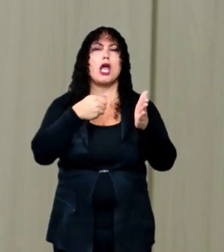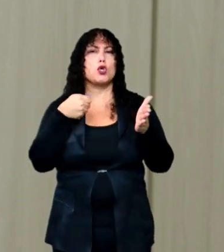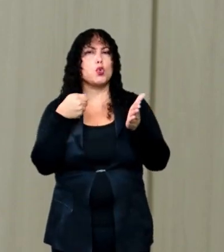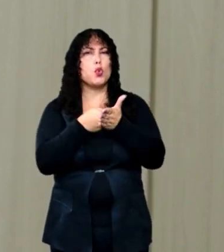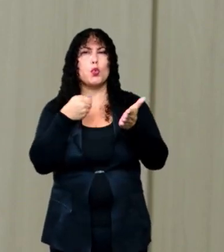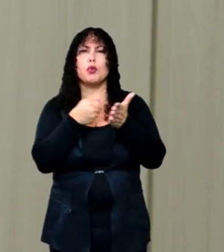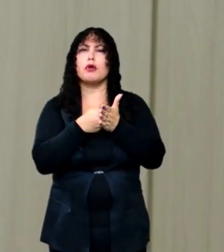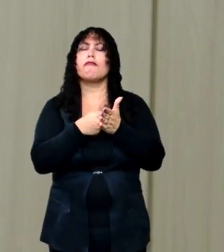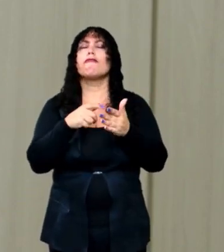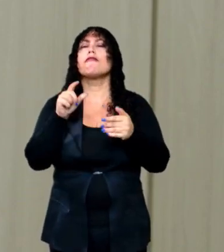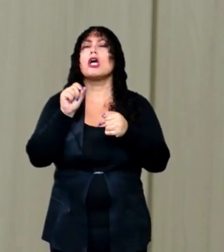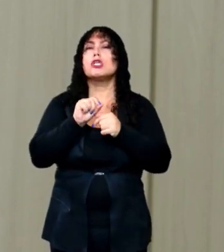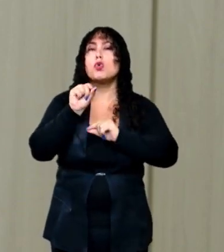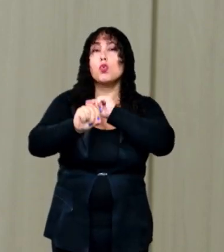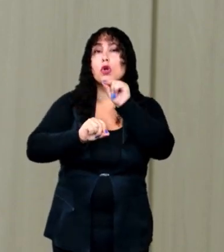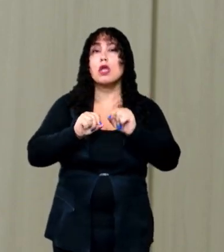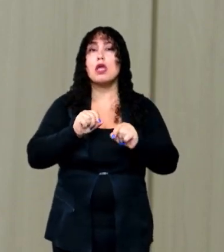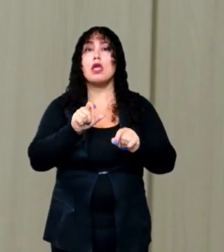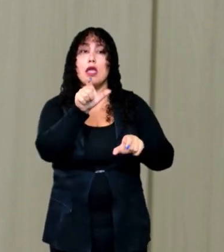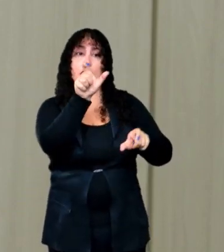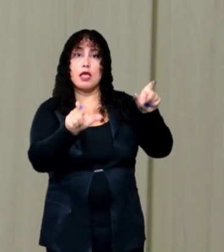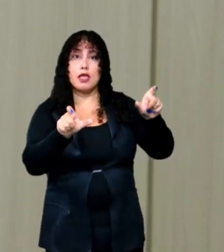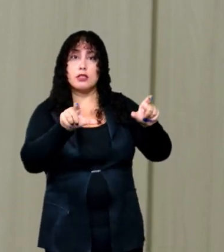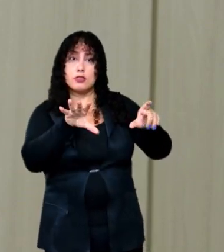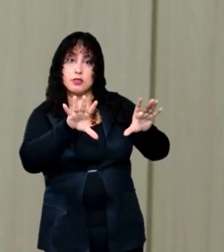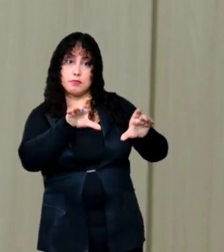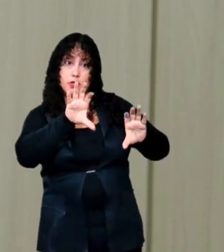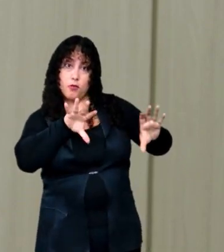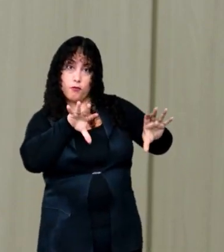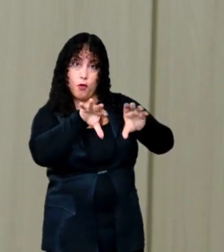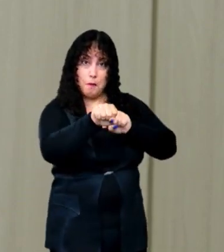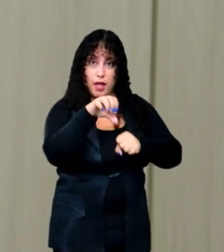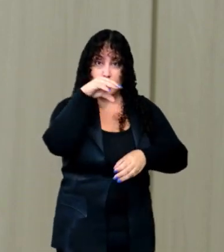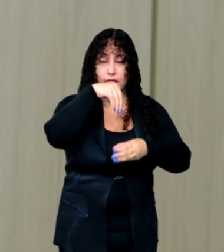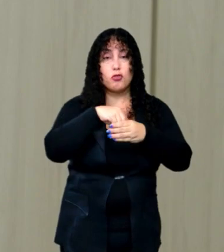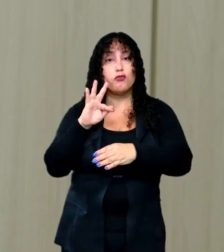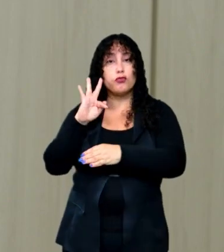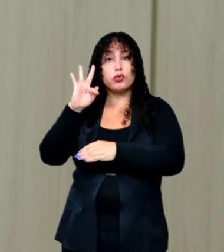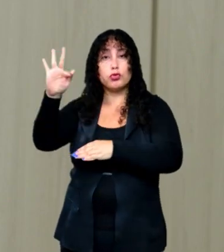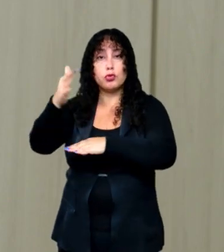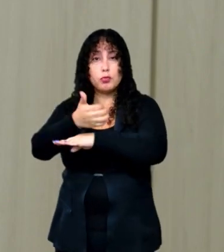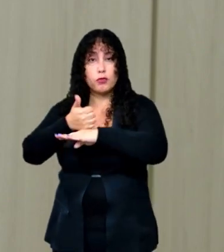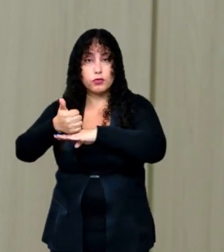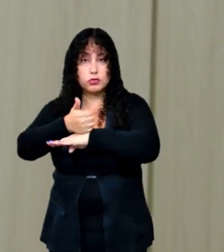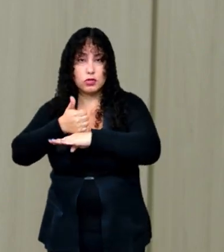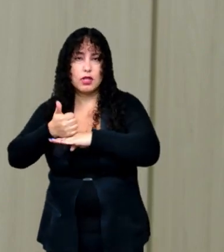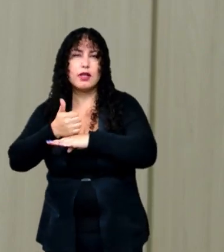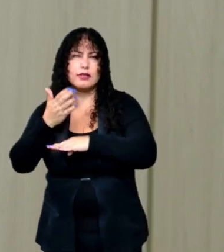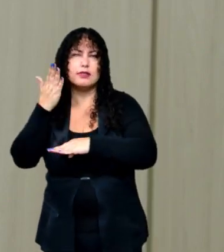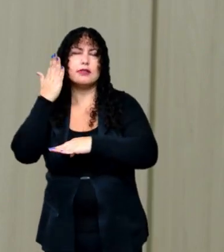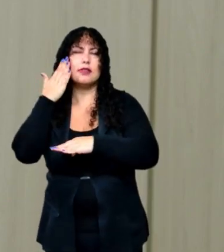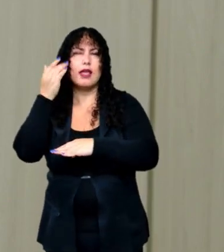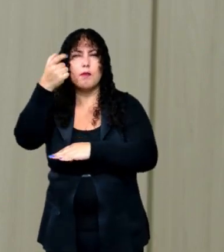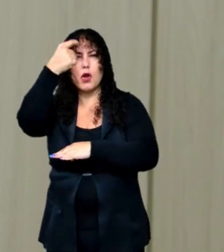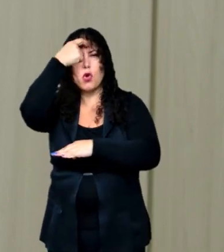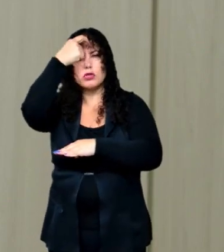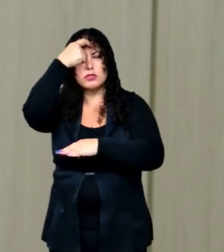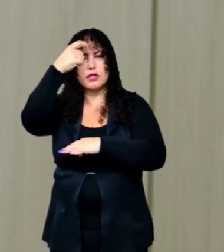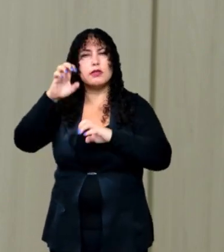de fazer com que esses seres formados ali dentro, né, esses futuros profissionais, saiam com essa consciência